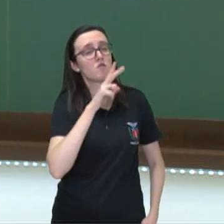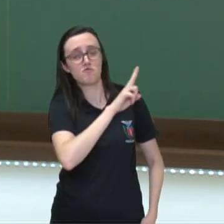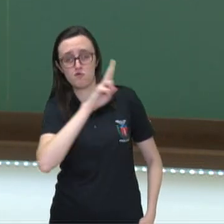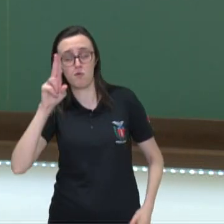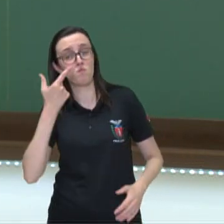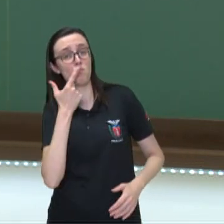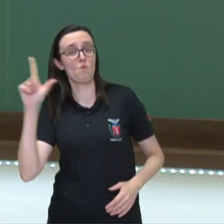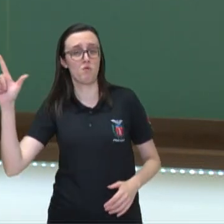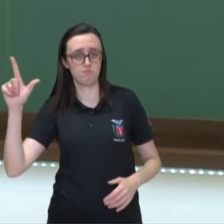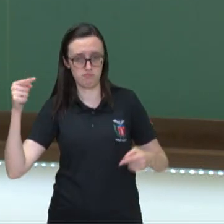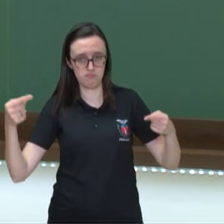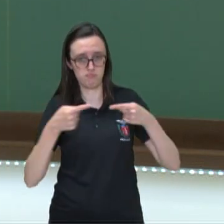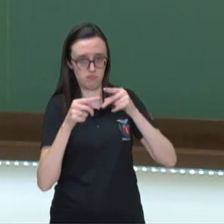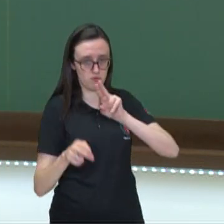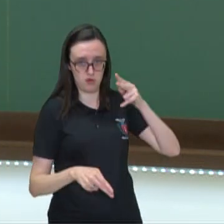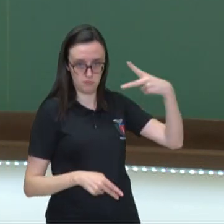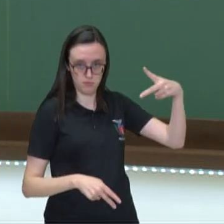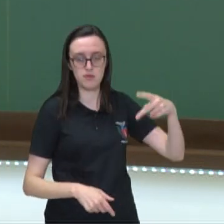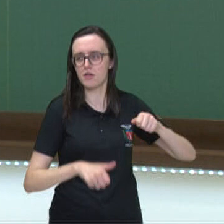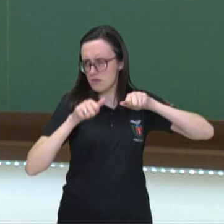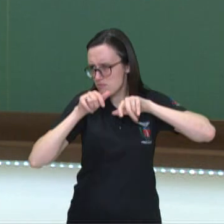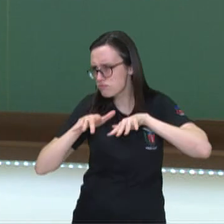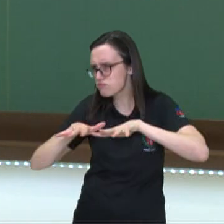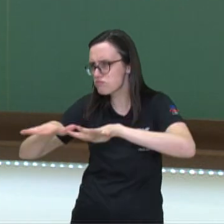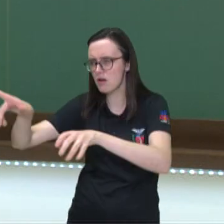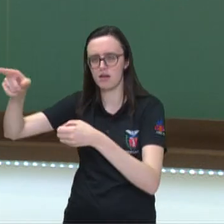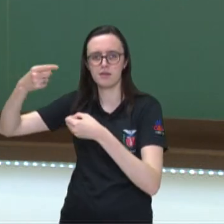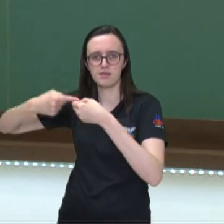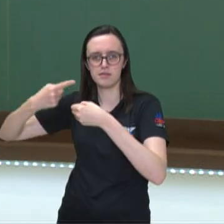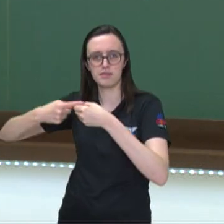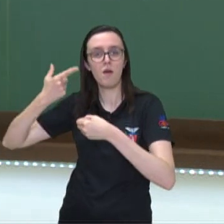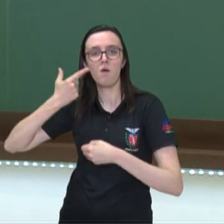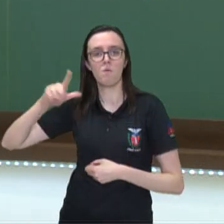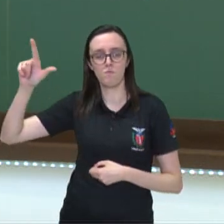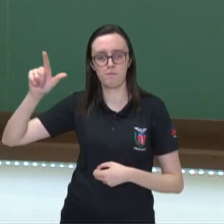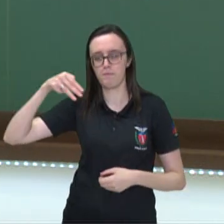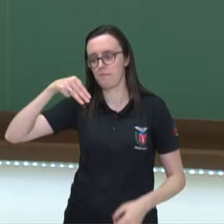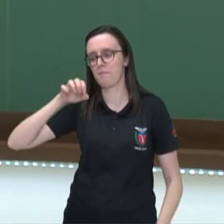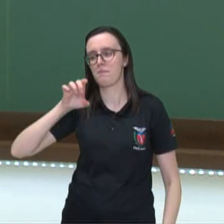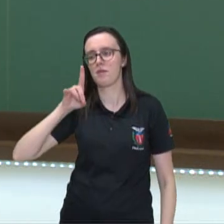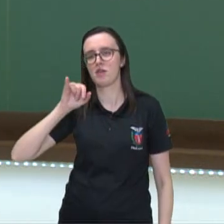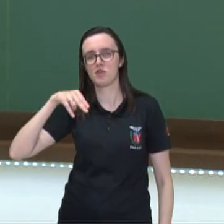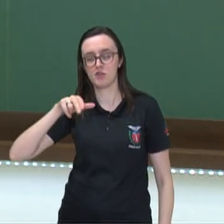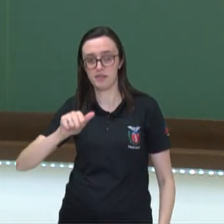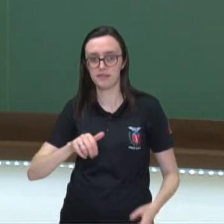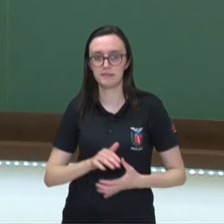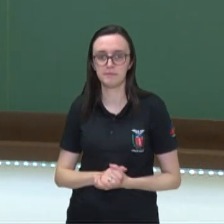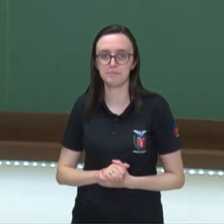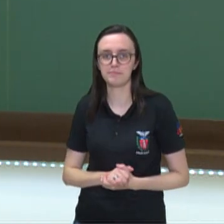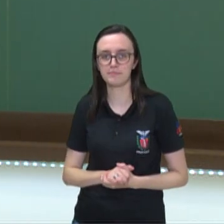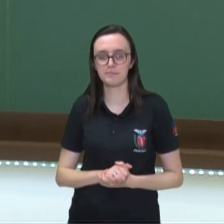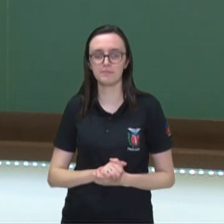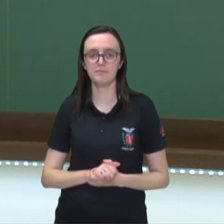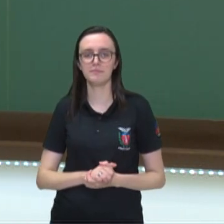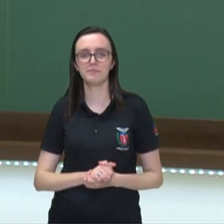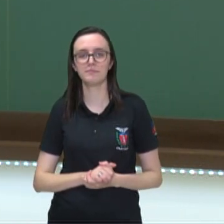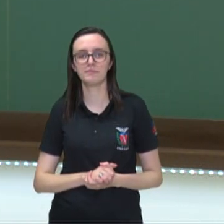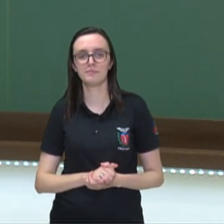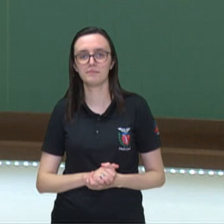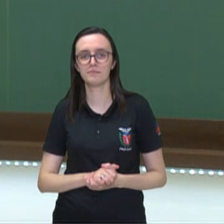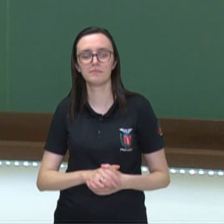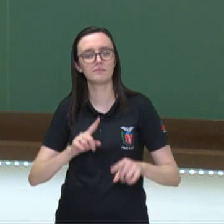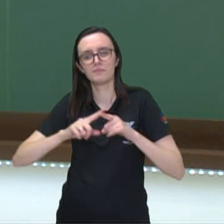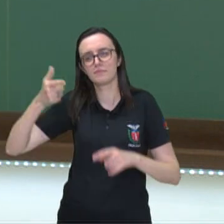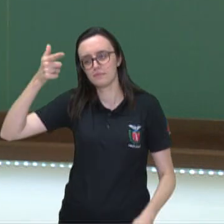Muhammad, quando ele saiu de Meca e foi para Medina. Bom, e aí, agora, novamente,